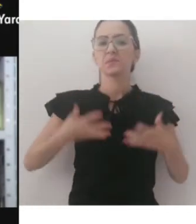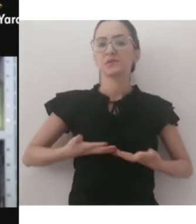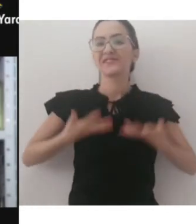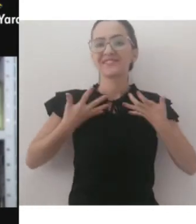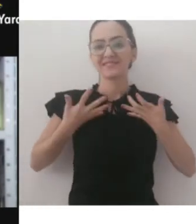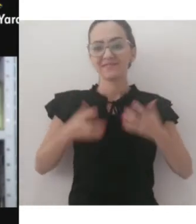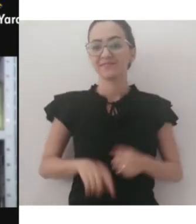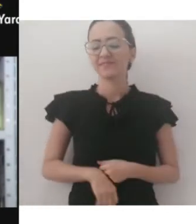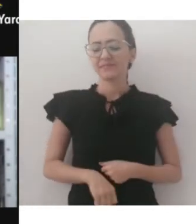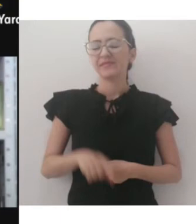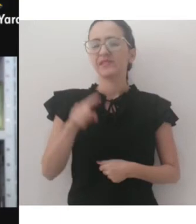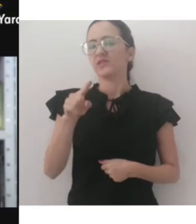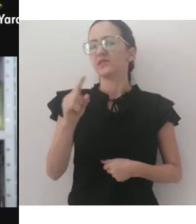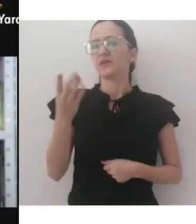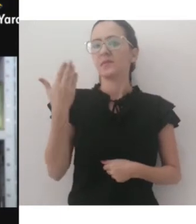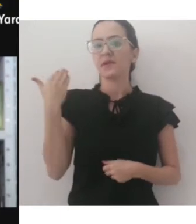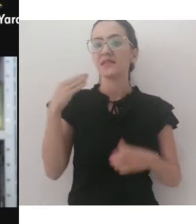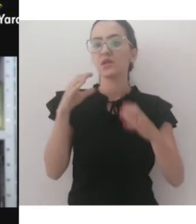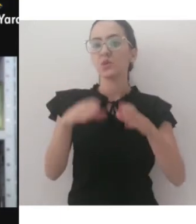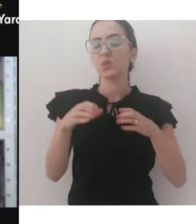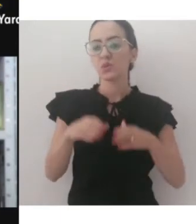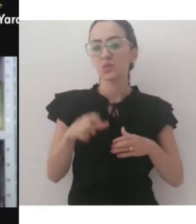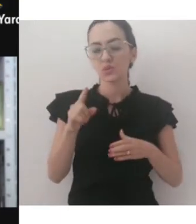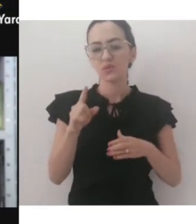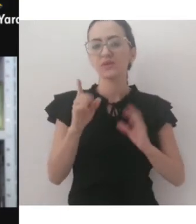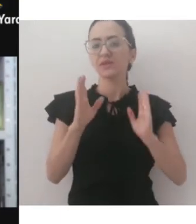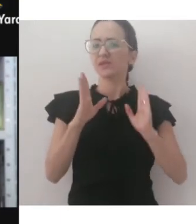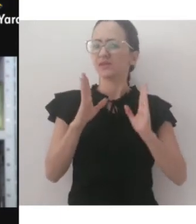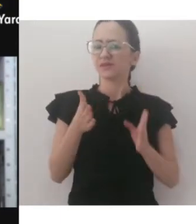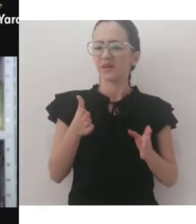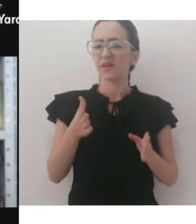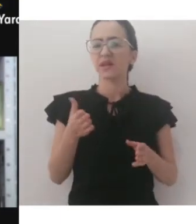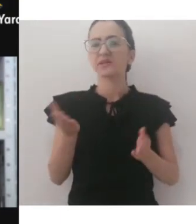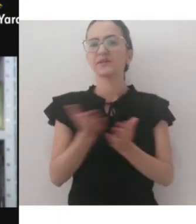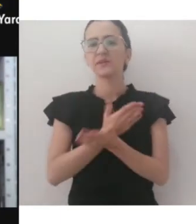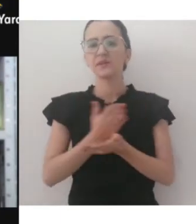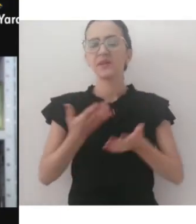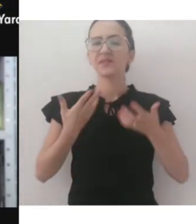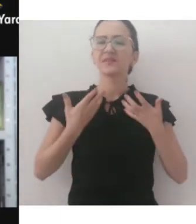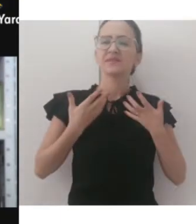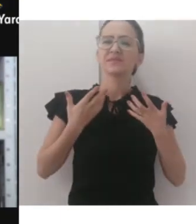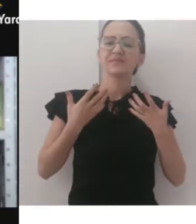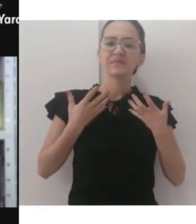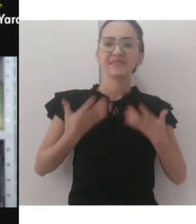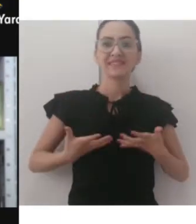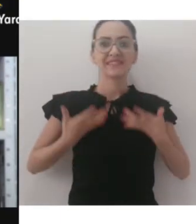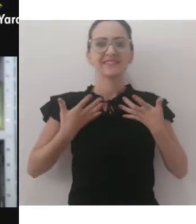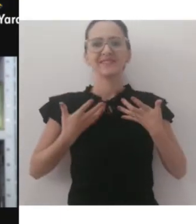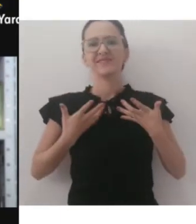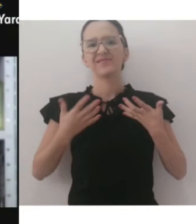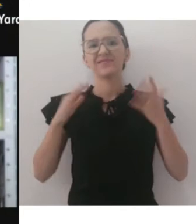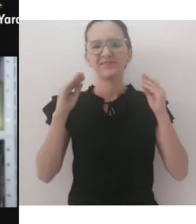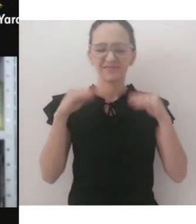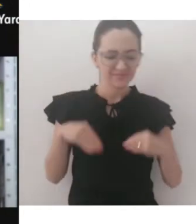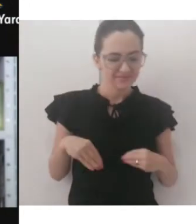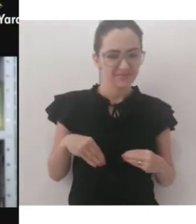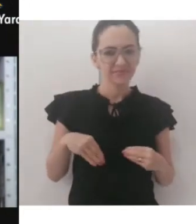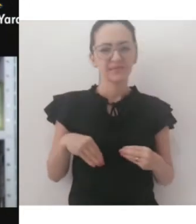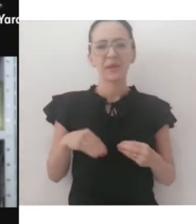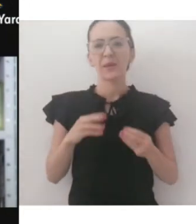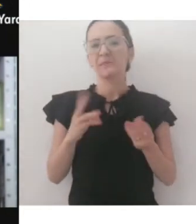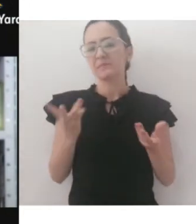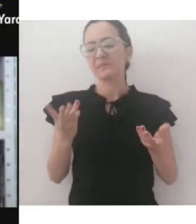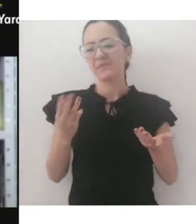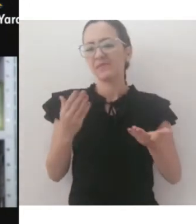Karine, em concurso, já que você passou por esse processo e você enfrentou momentos em que essa motivação talvez lhe